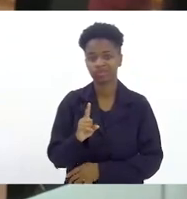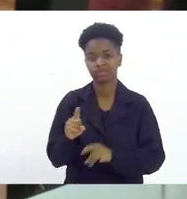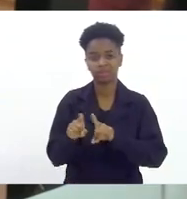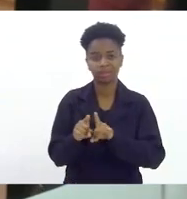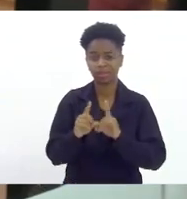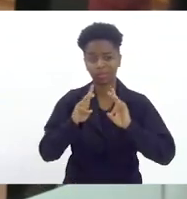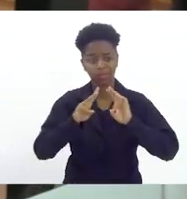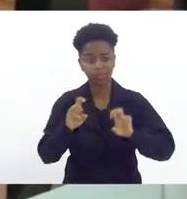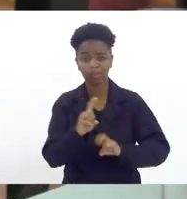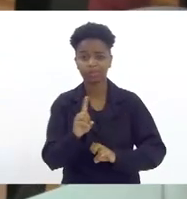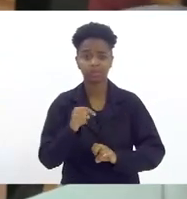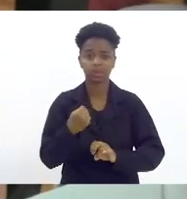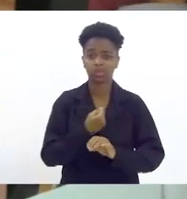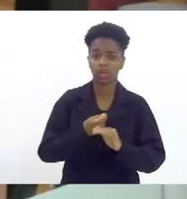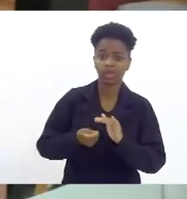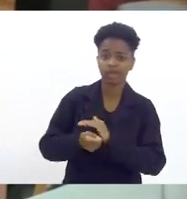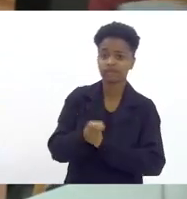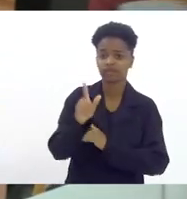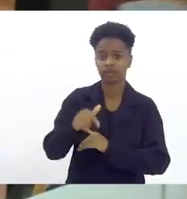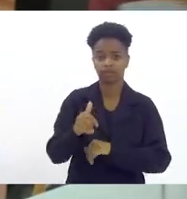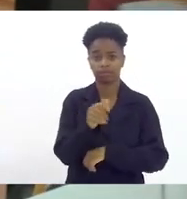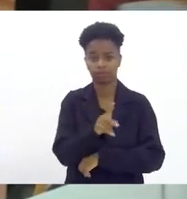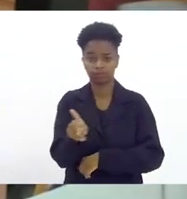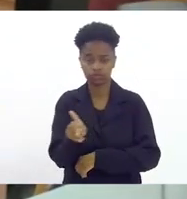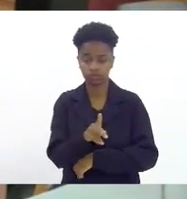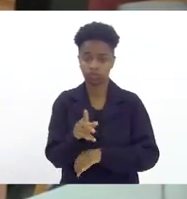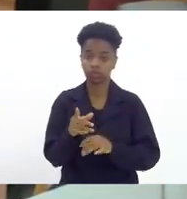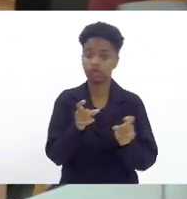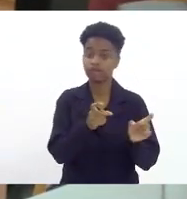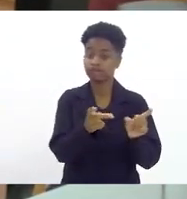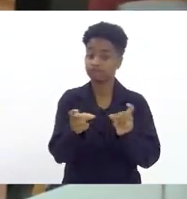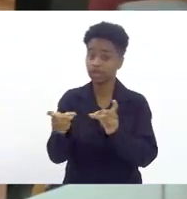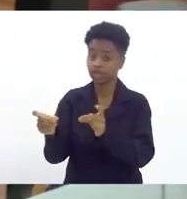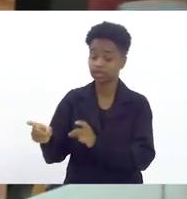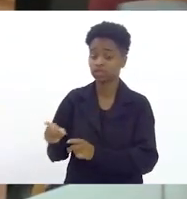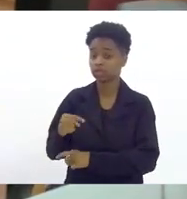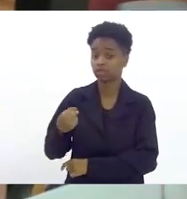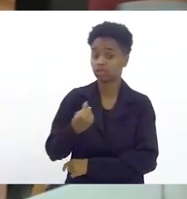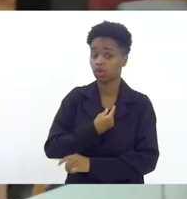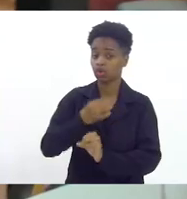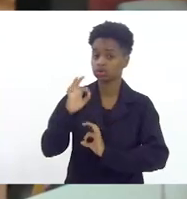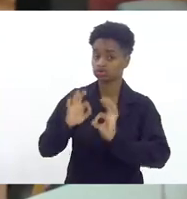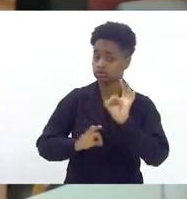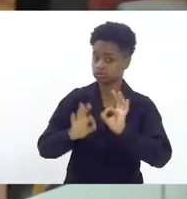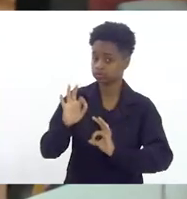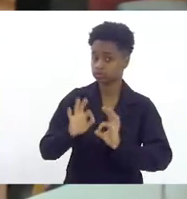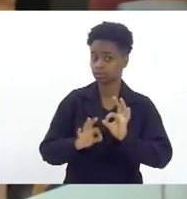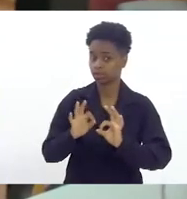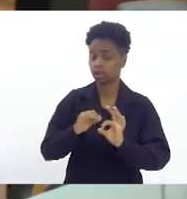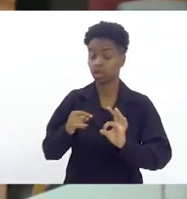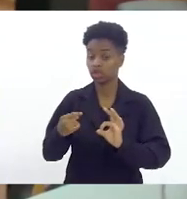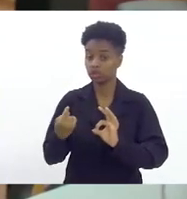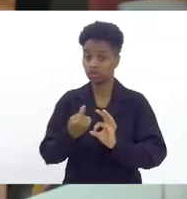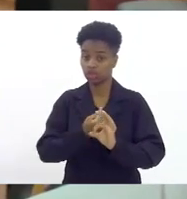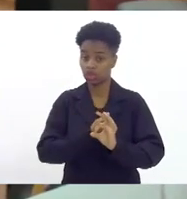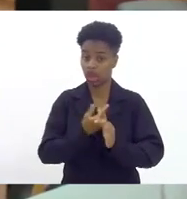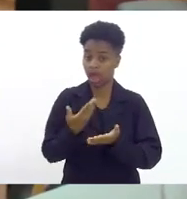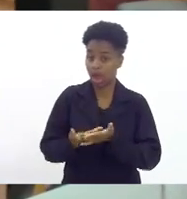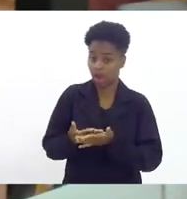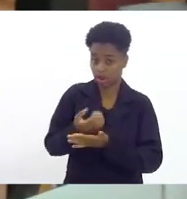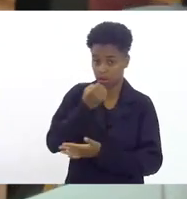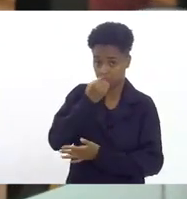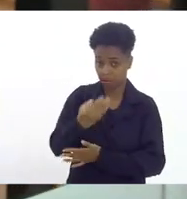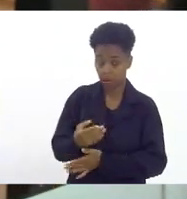investimento docente vendem o nosso planejamento a nossa boa aula